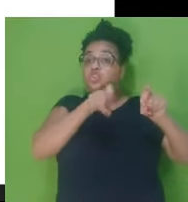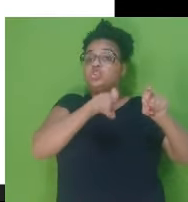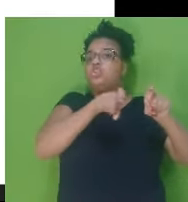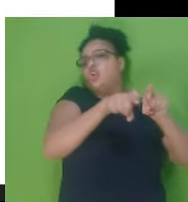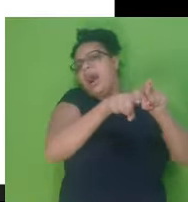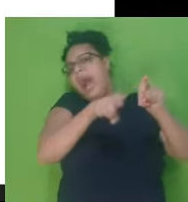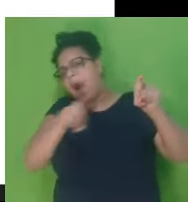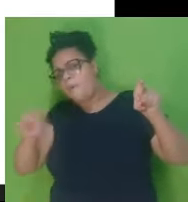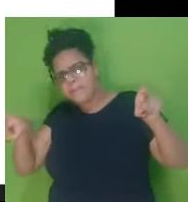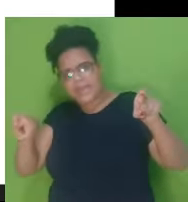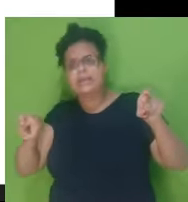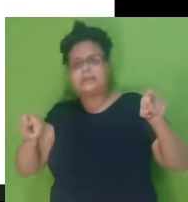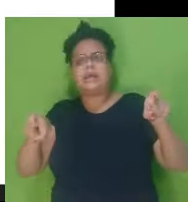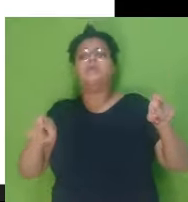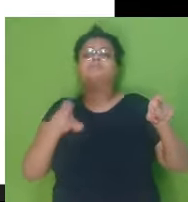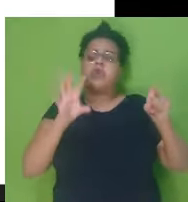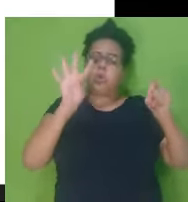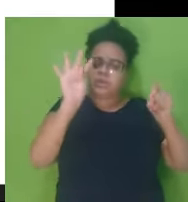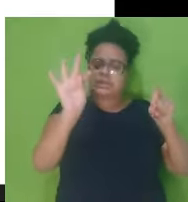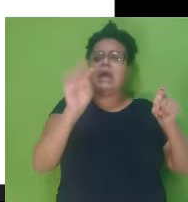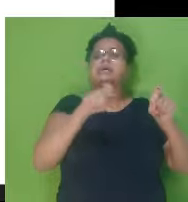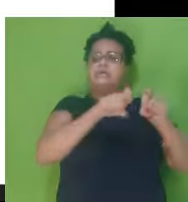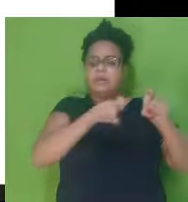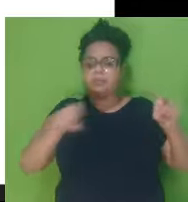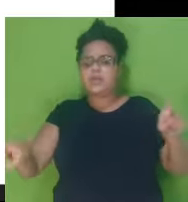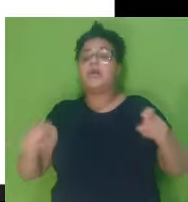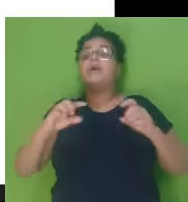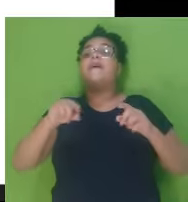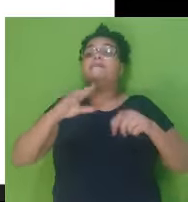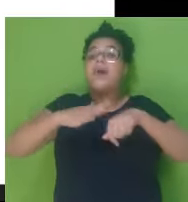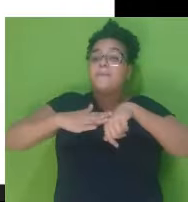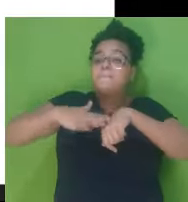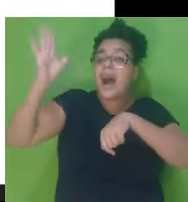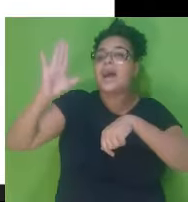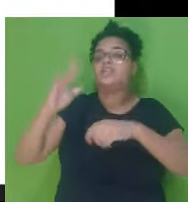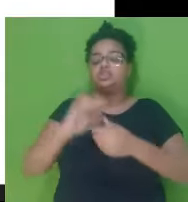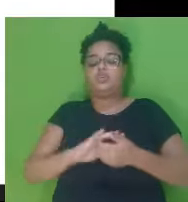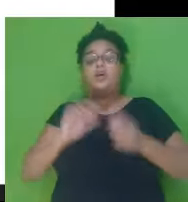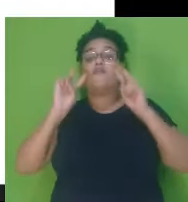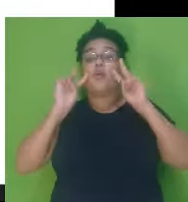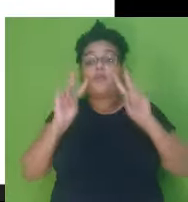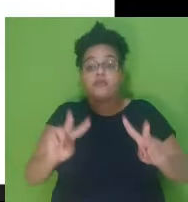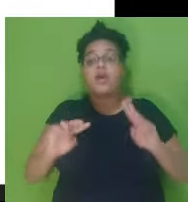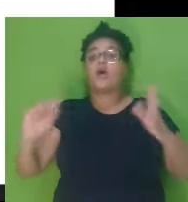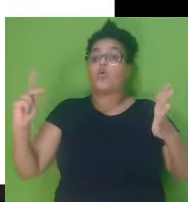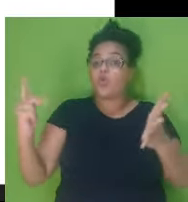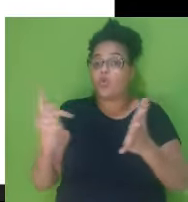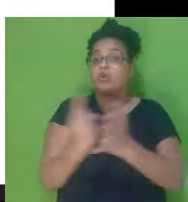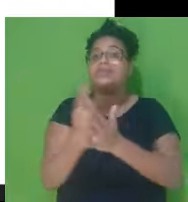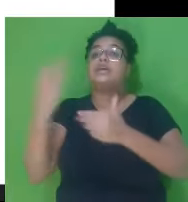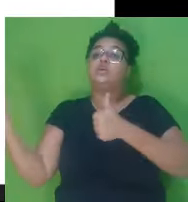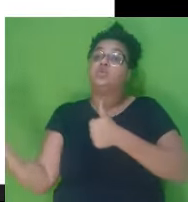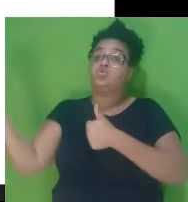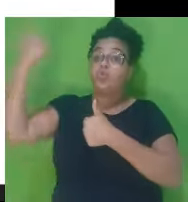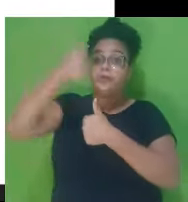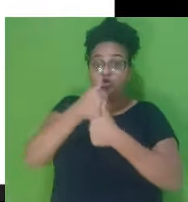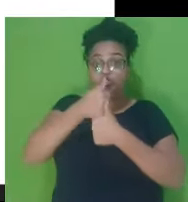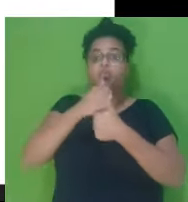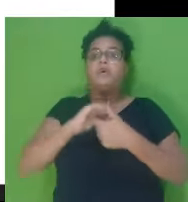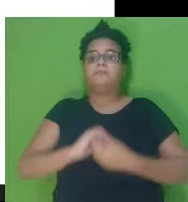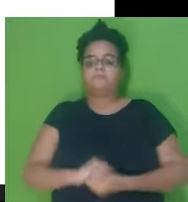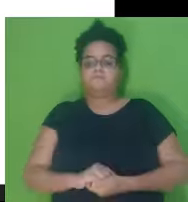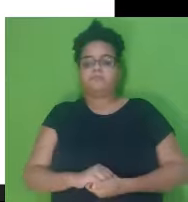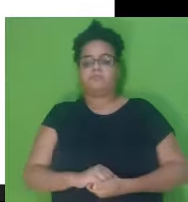por 2 vai continuar sendo um número cada vez maior. Né? Vamos ver o que acontece quando a gente